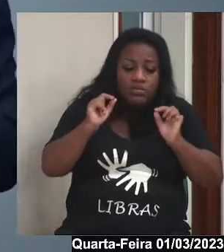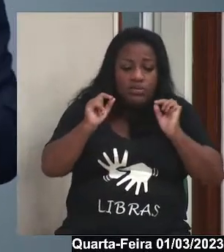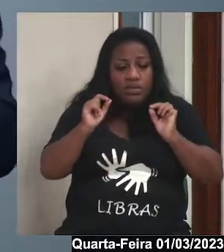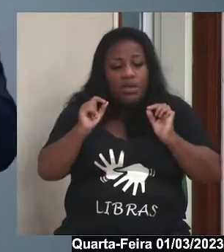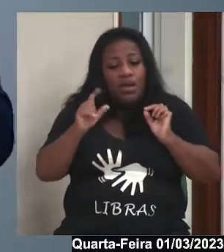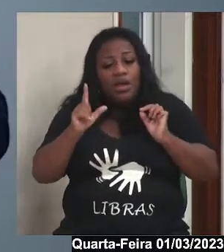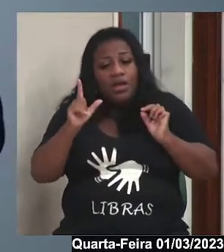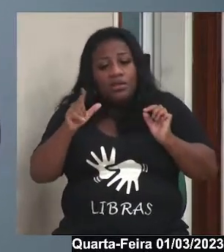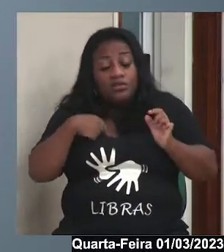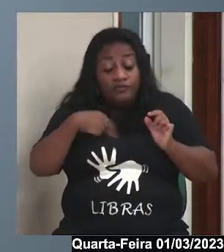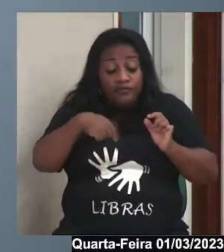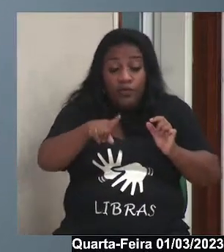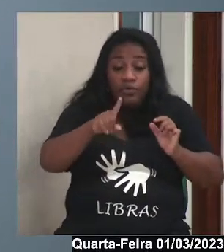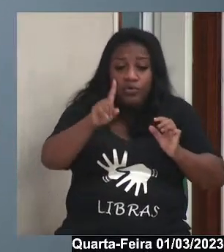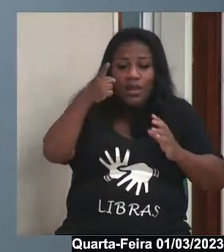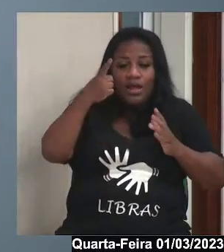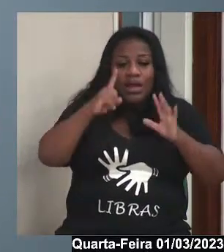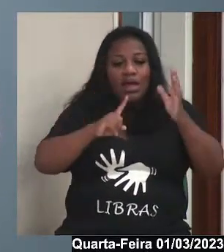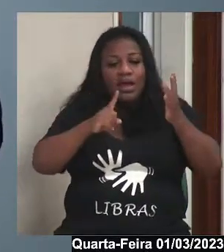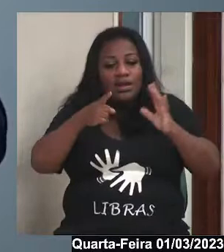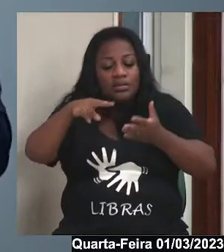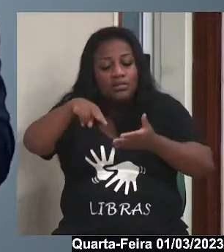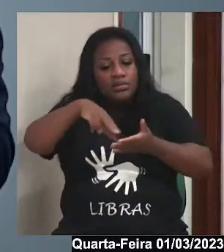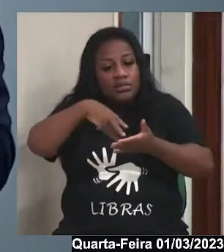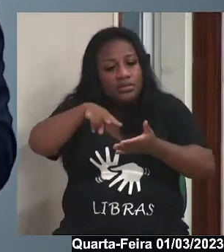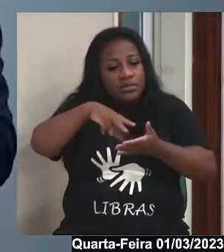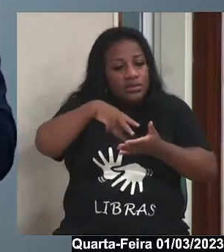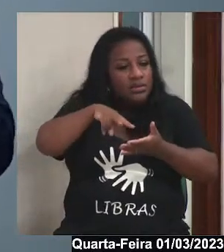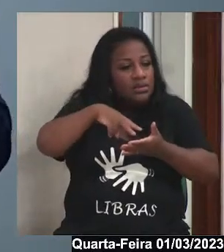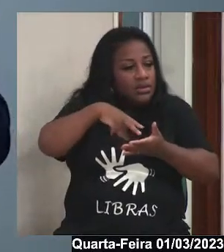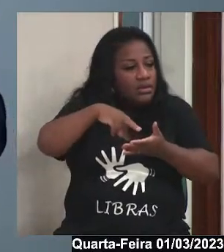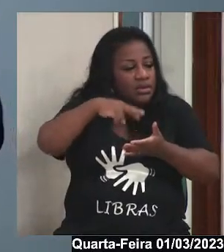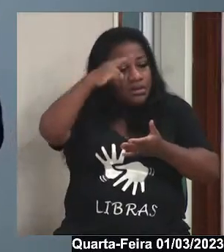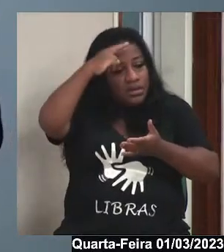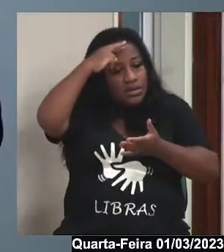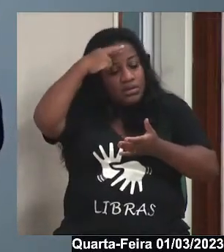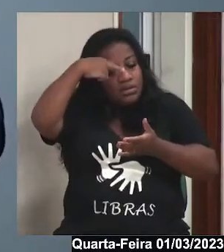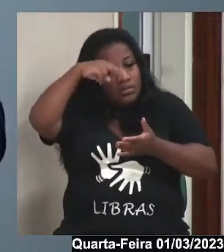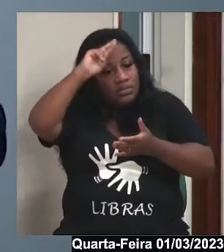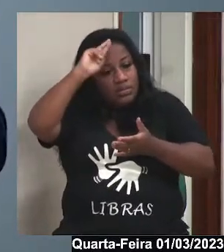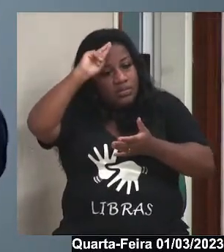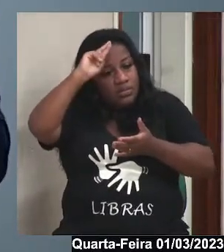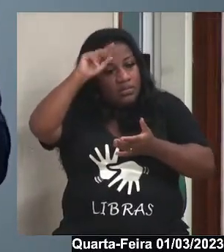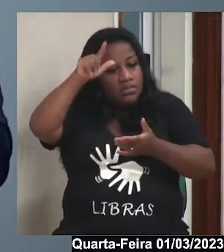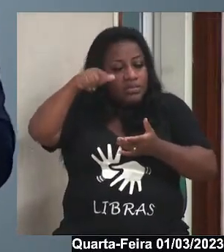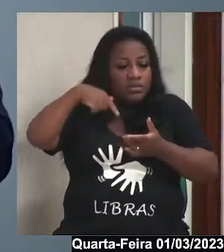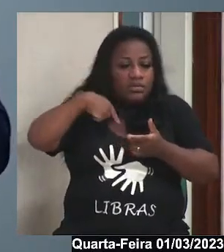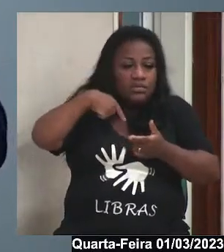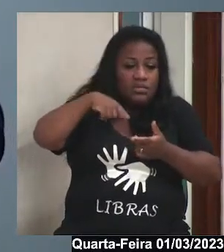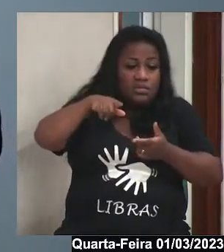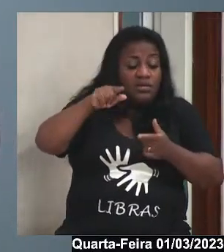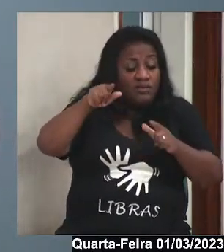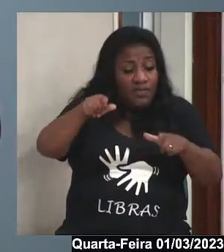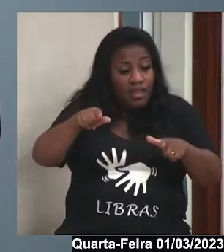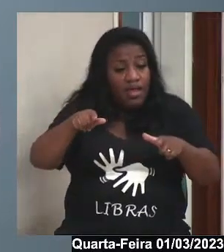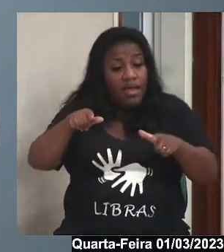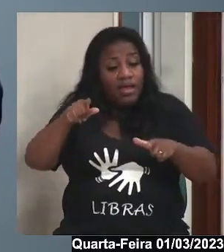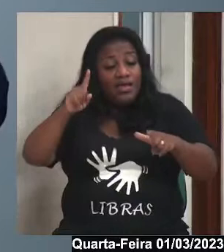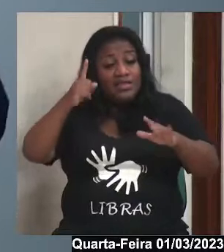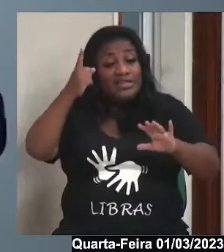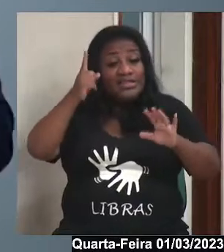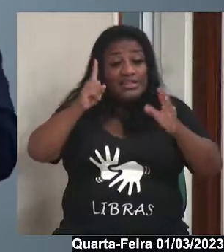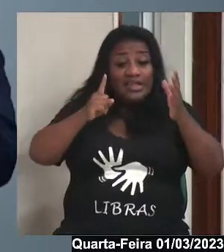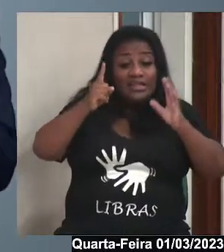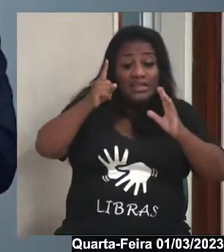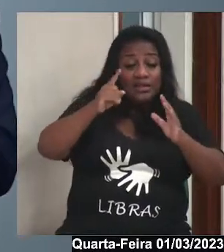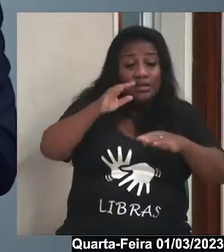alguns, o prefeito fez vídeo, o presidente da Câmara fez vídeo, o chefe de gabinete do prefeito fez vídeo, o vice-prefeito fez vídeo,